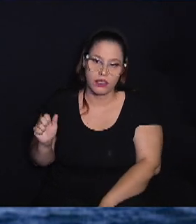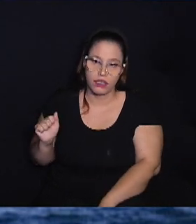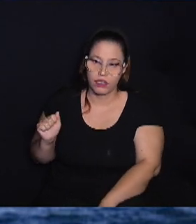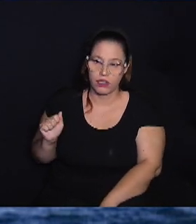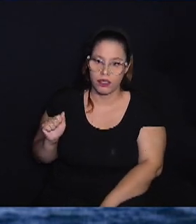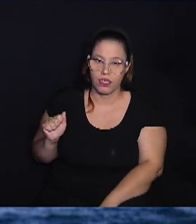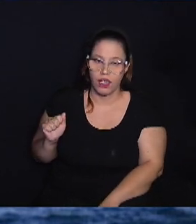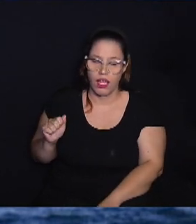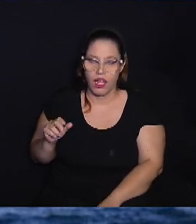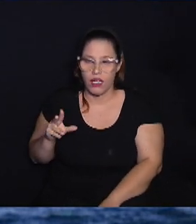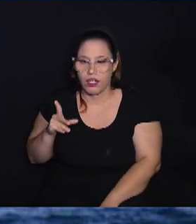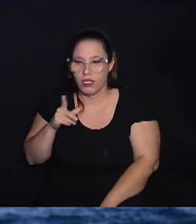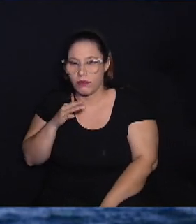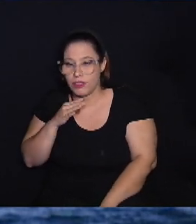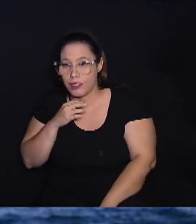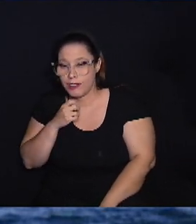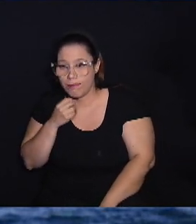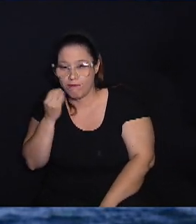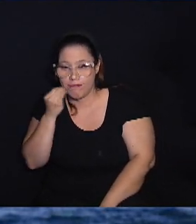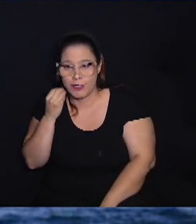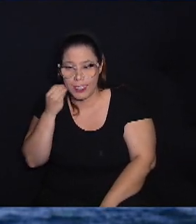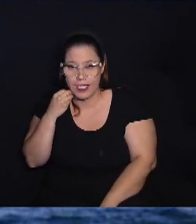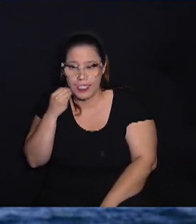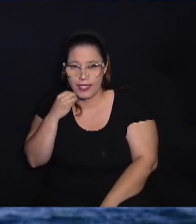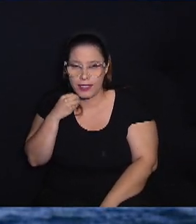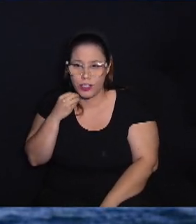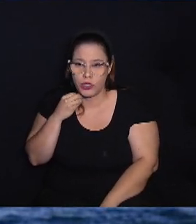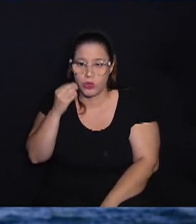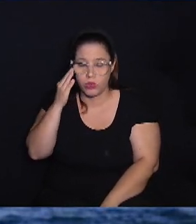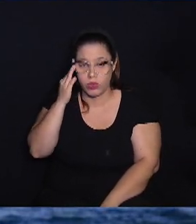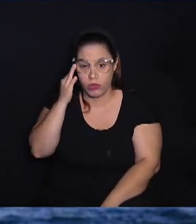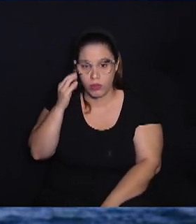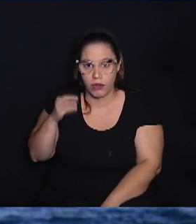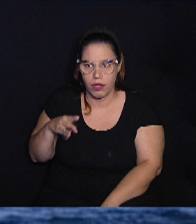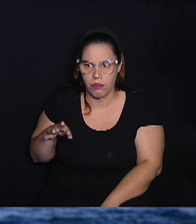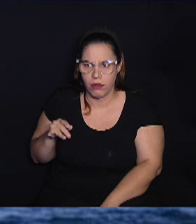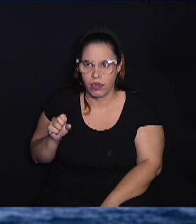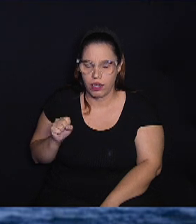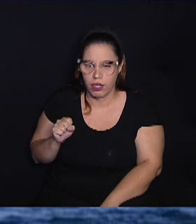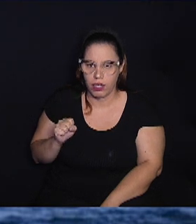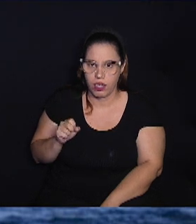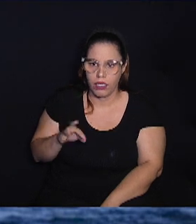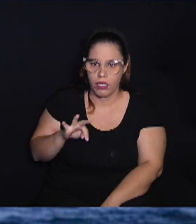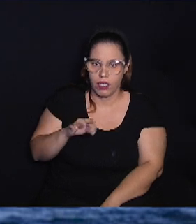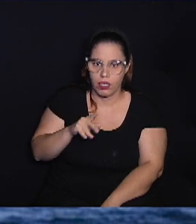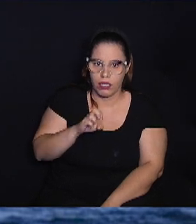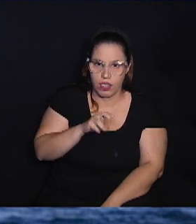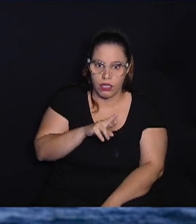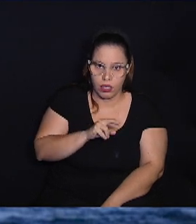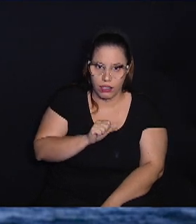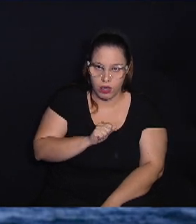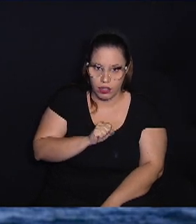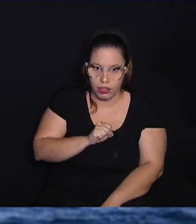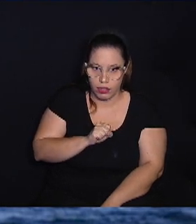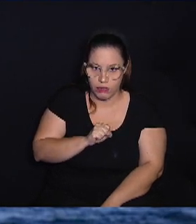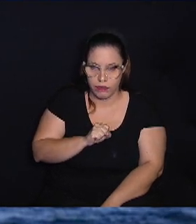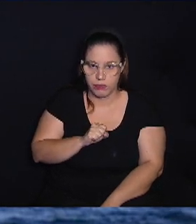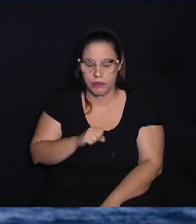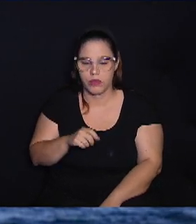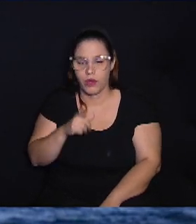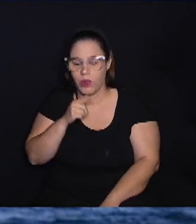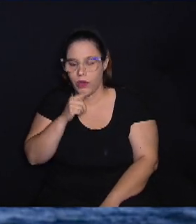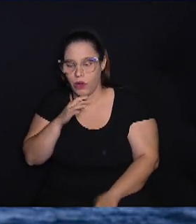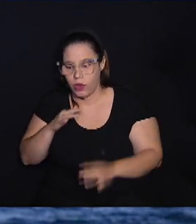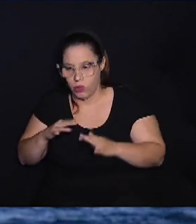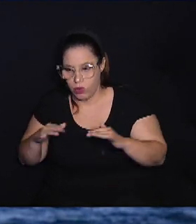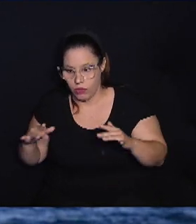esse processo do que outras, devido à forma da massa da Terra, que tem vales e cavidades, onde a água do mar